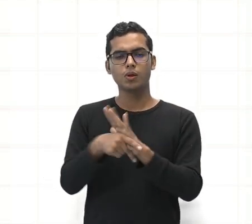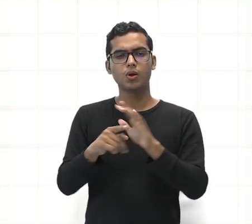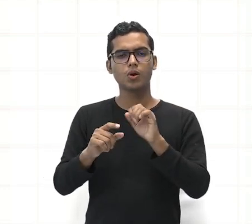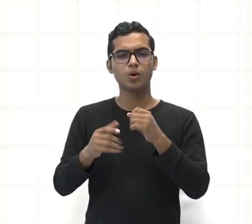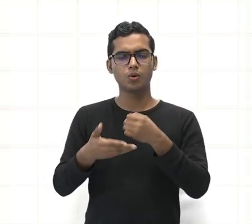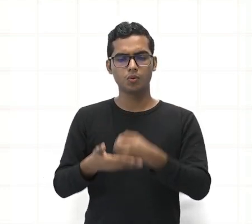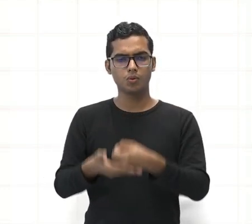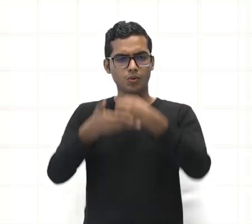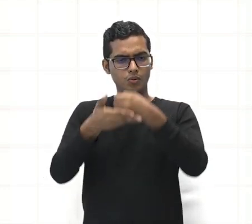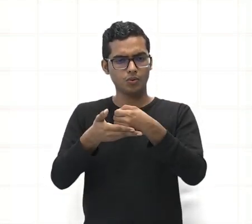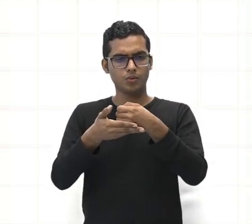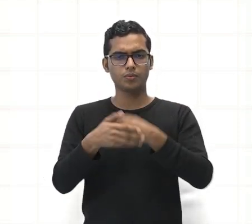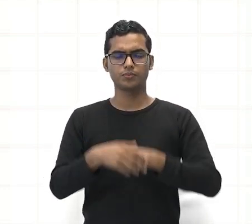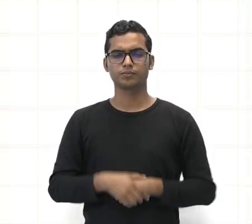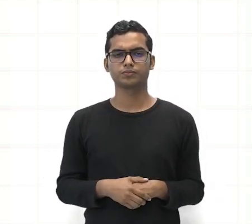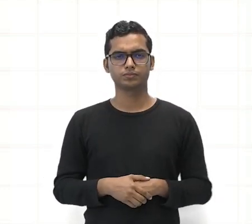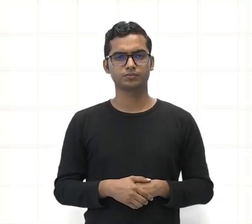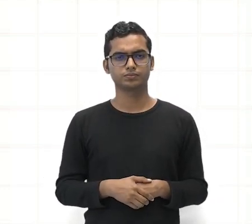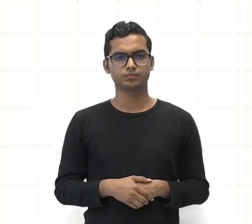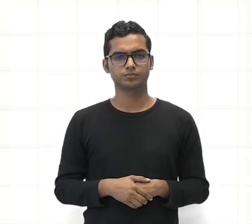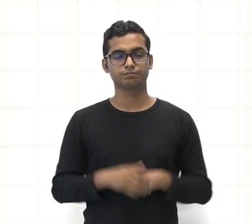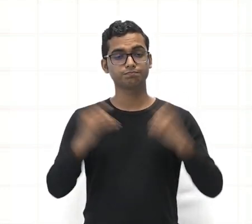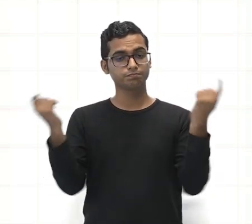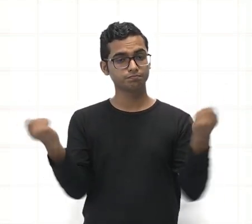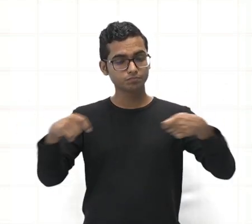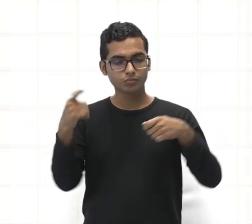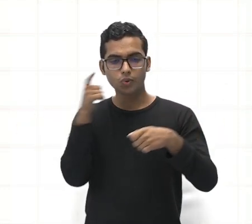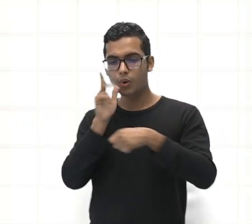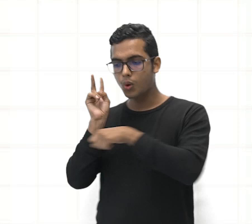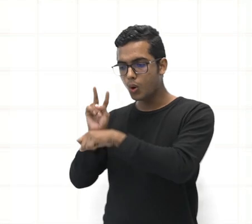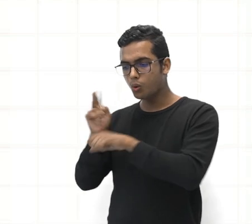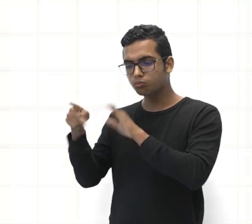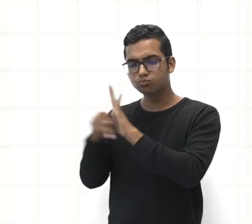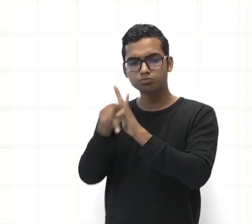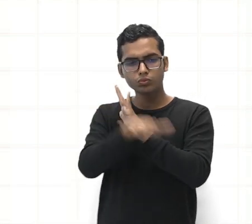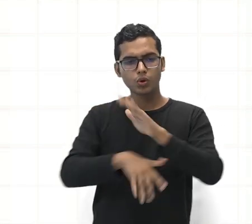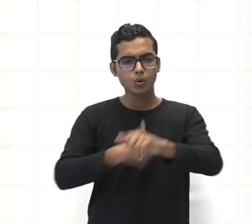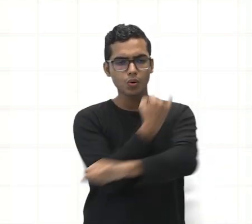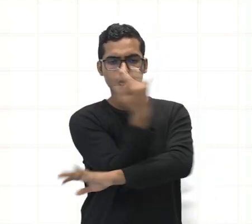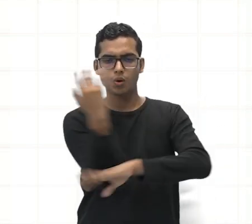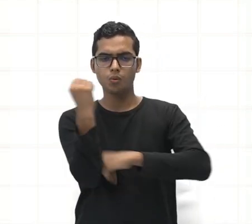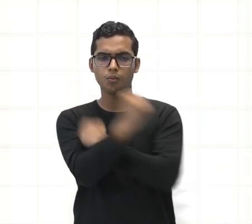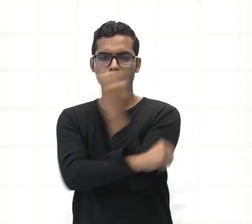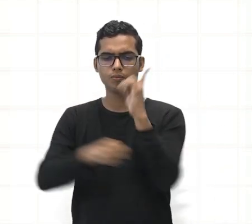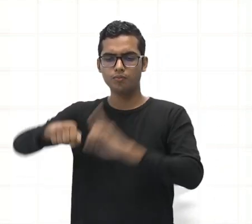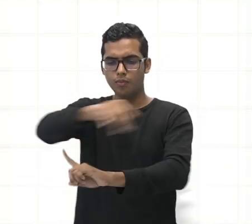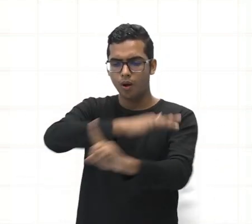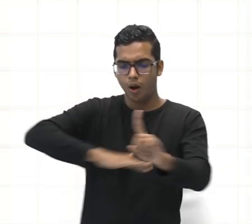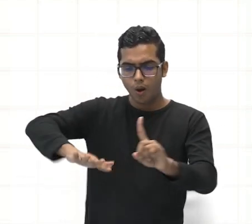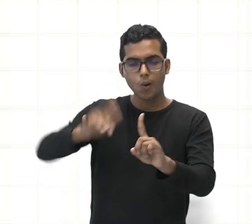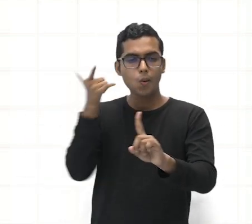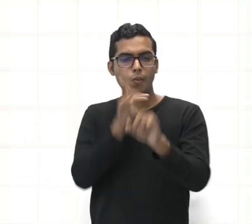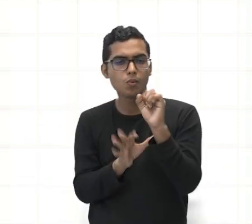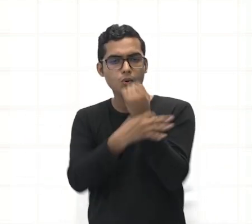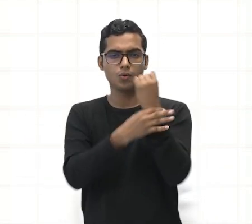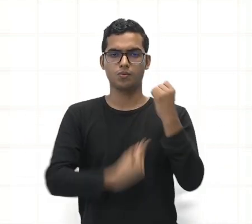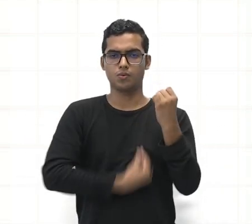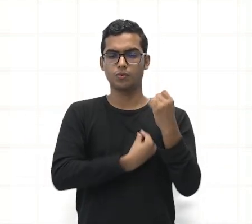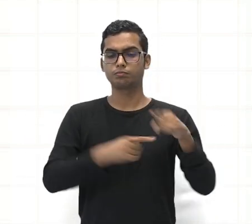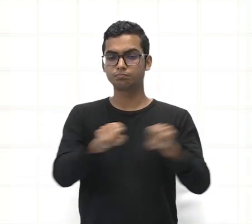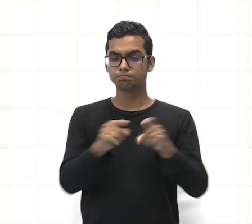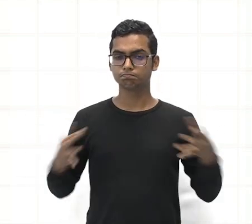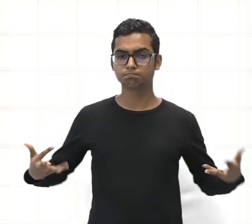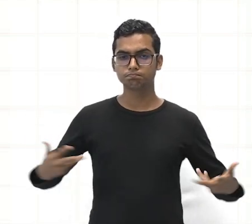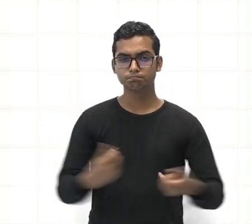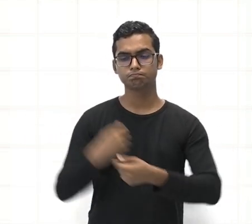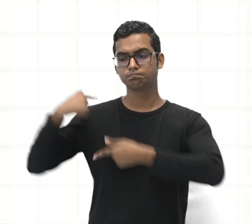ser a capacidade de manter a saúde e a integridade do meio ambiente, garantindo a sobrevivência das espécies e a qualidade de vida